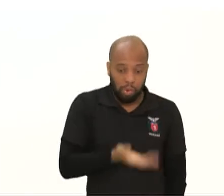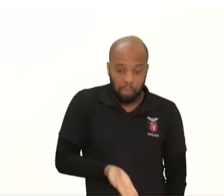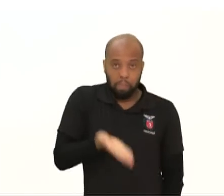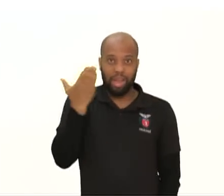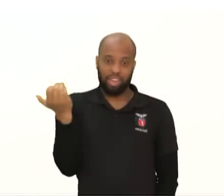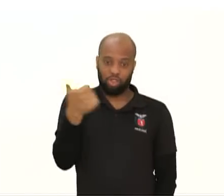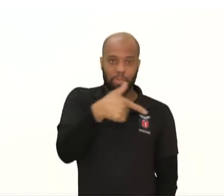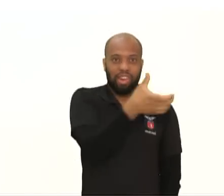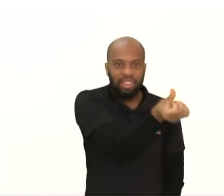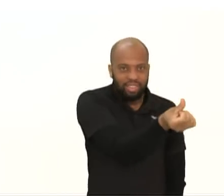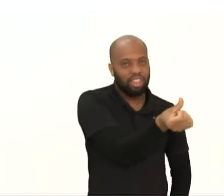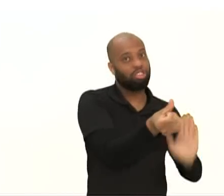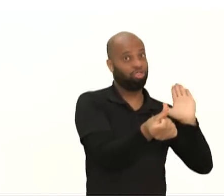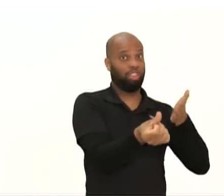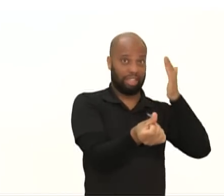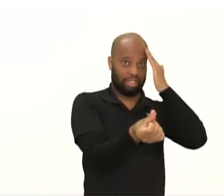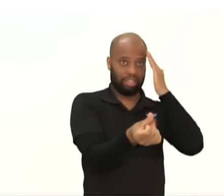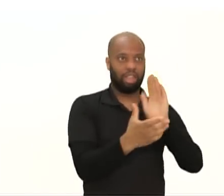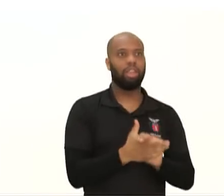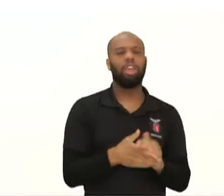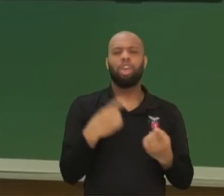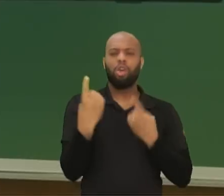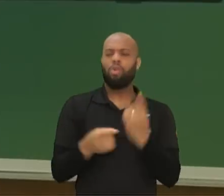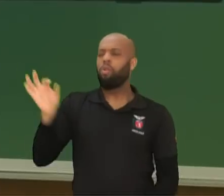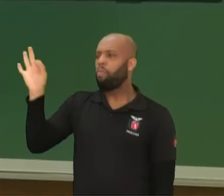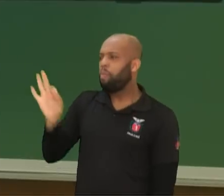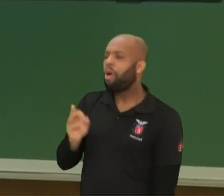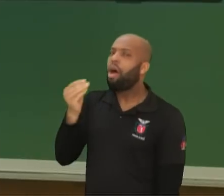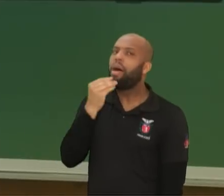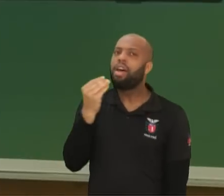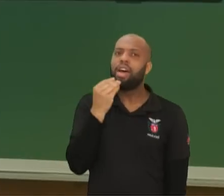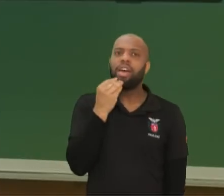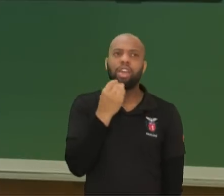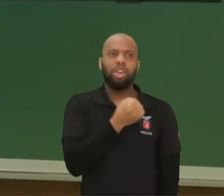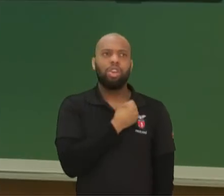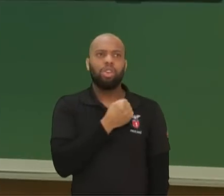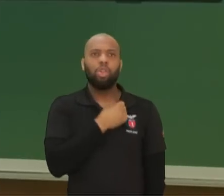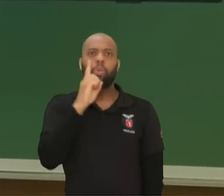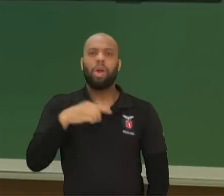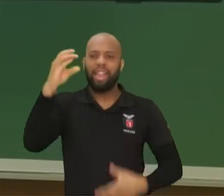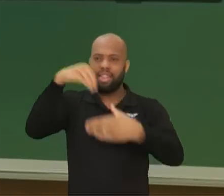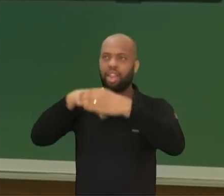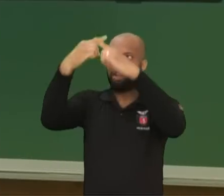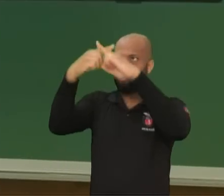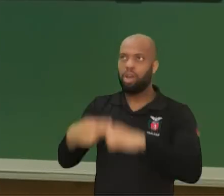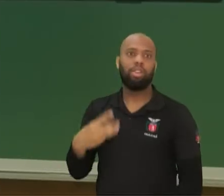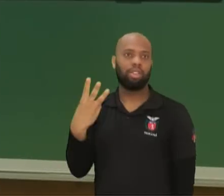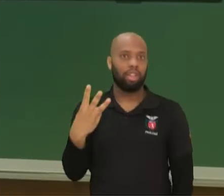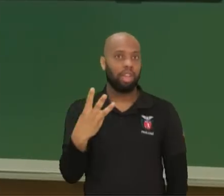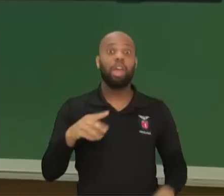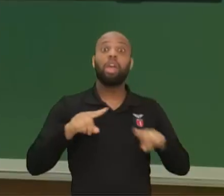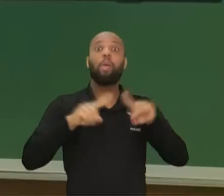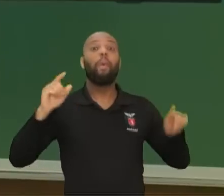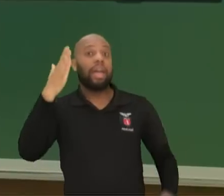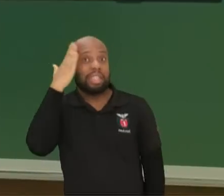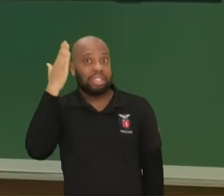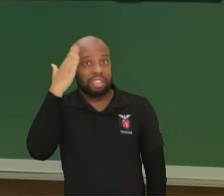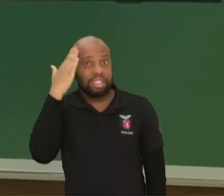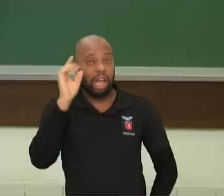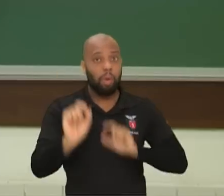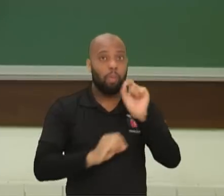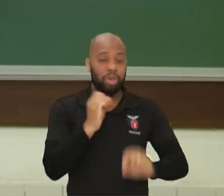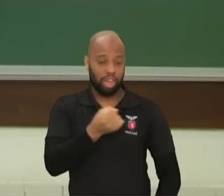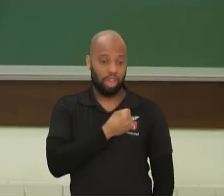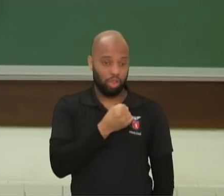gente já sabe que o número é maior que 6. Qual que é a probabilidade desse número ser múltiplo de 3? Sabendo que o número é maior